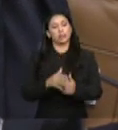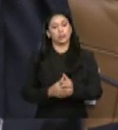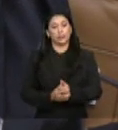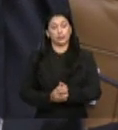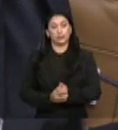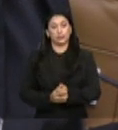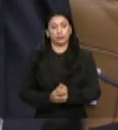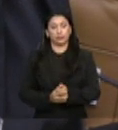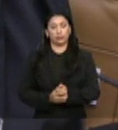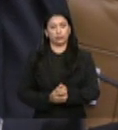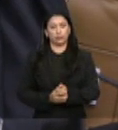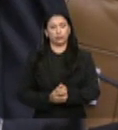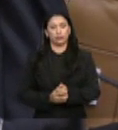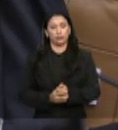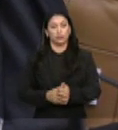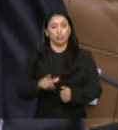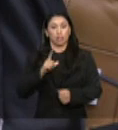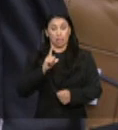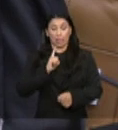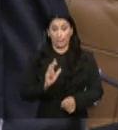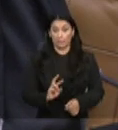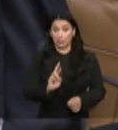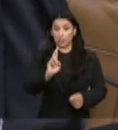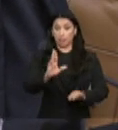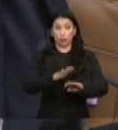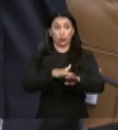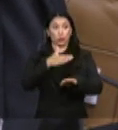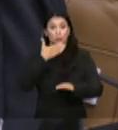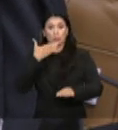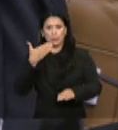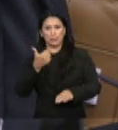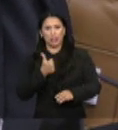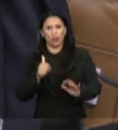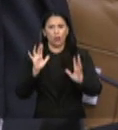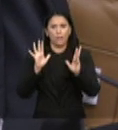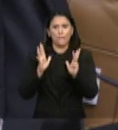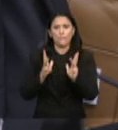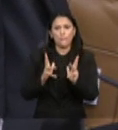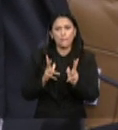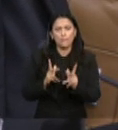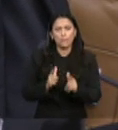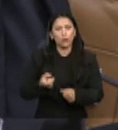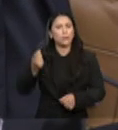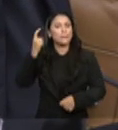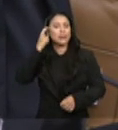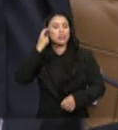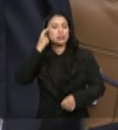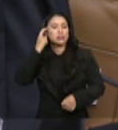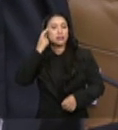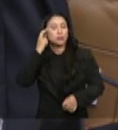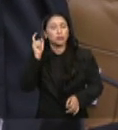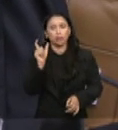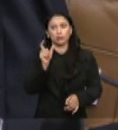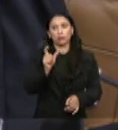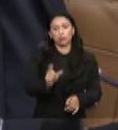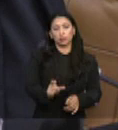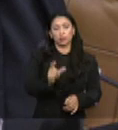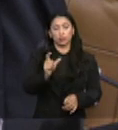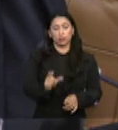o mais puro e desinteressado pensamento do homem da rua